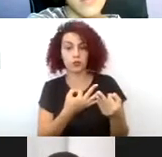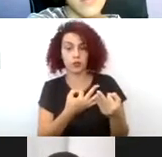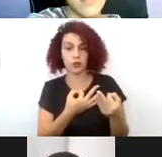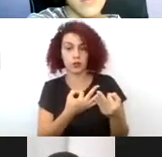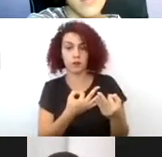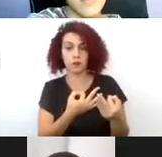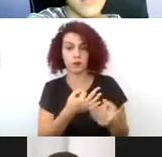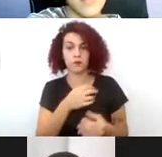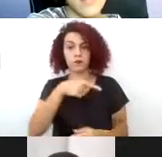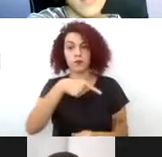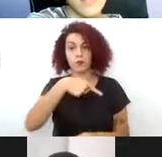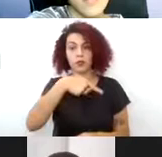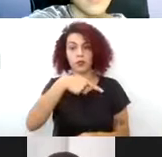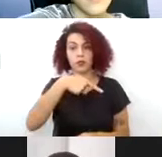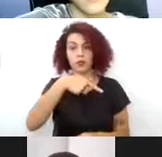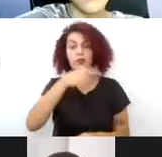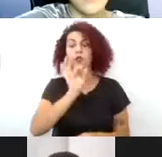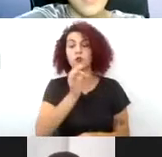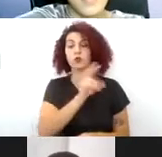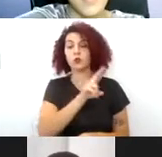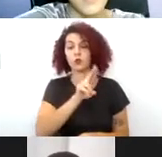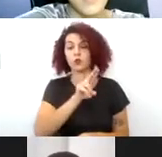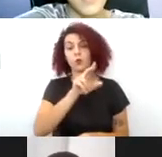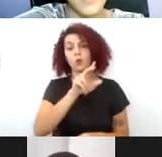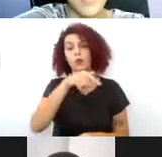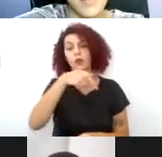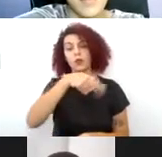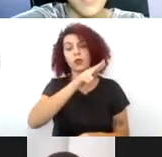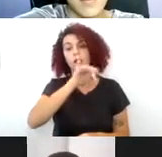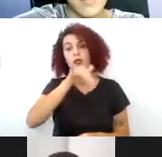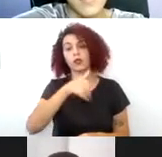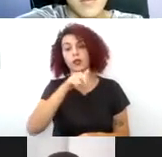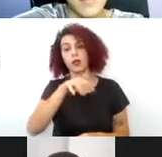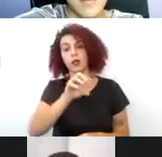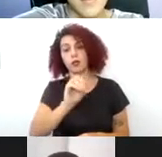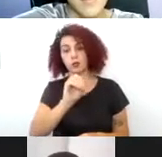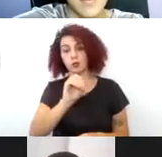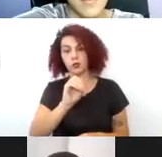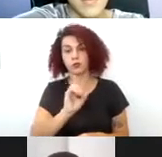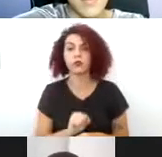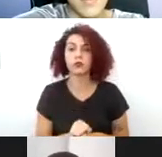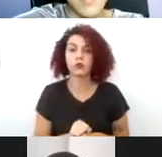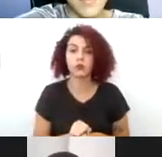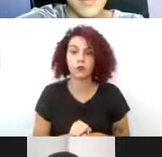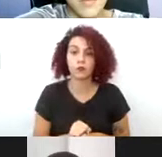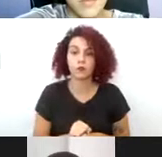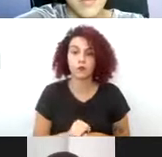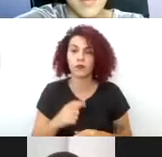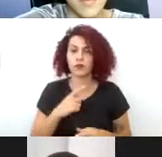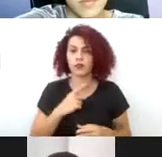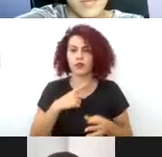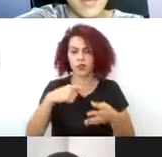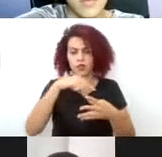isso que errando é tem um miolo que errando o Enrique dussel e o Boaventura Santos Souza são